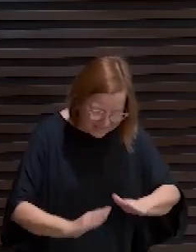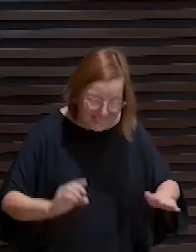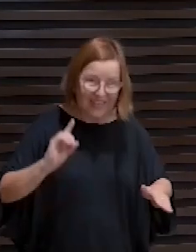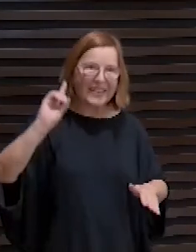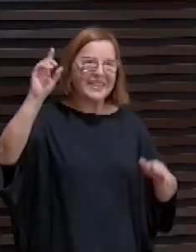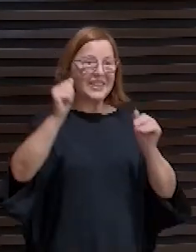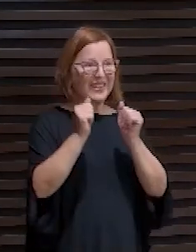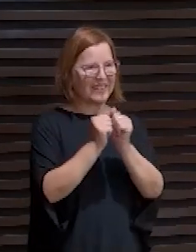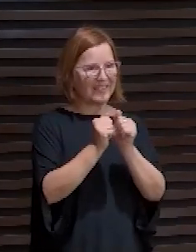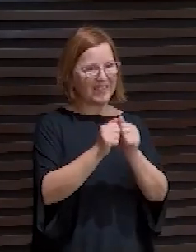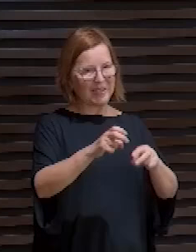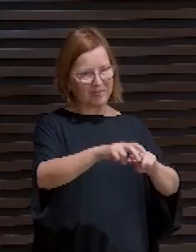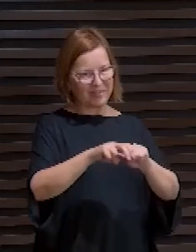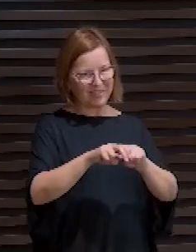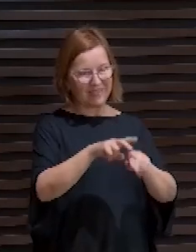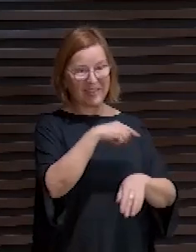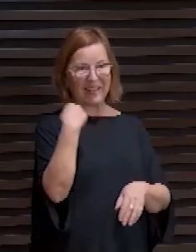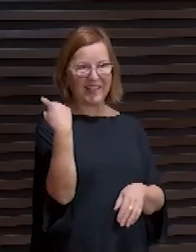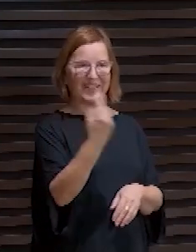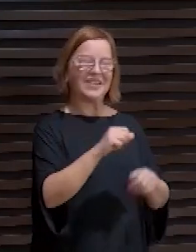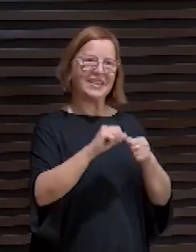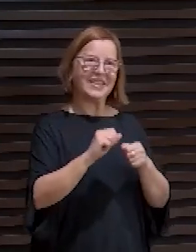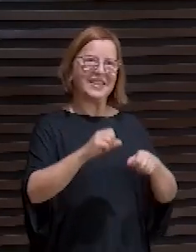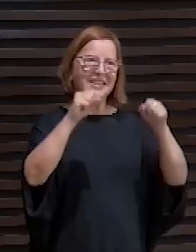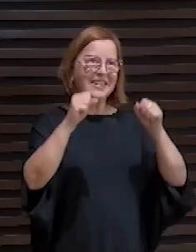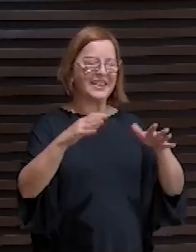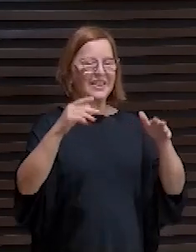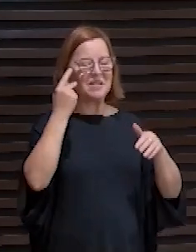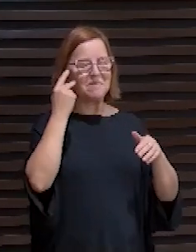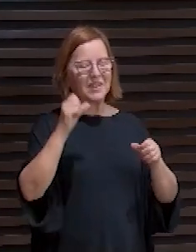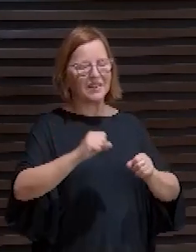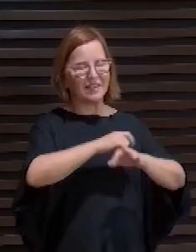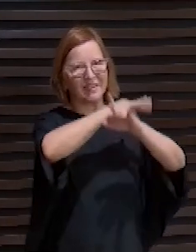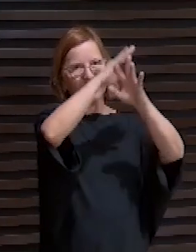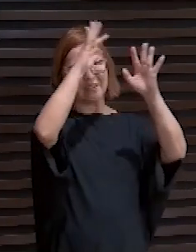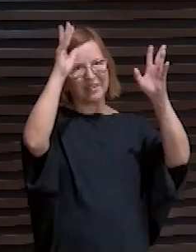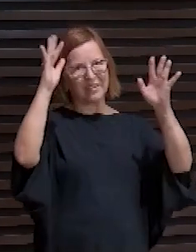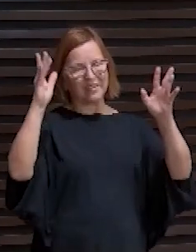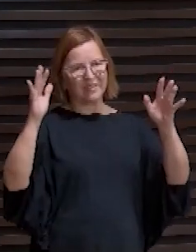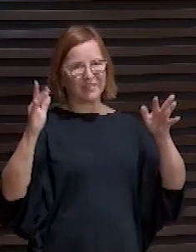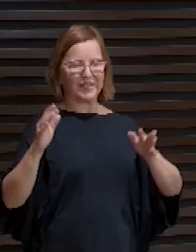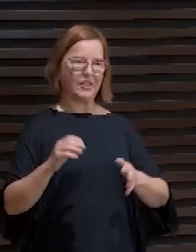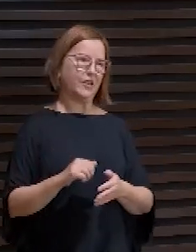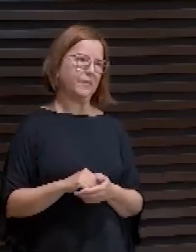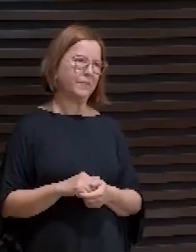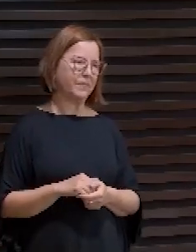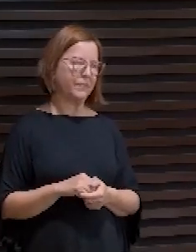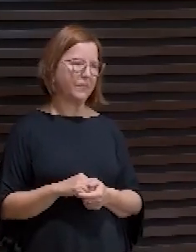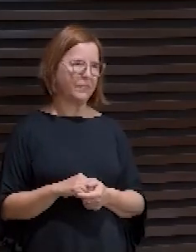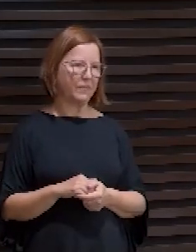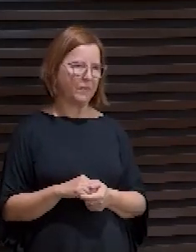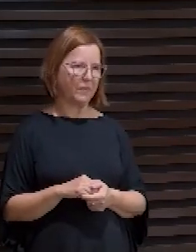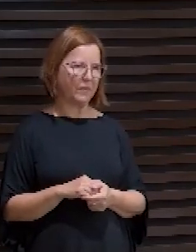a razão pela qual fomos criados para glorificá-lo no mundo. 1 Pedro 2, 9 e 10 fala sobre